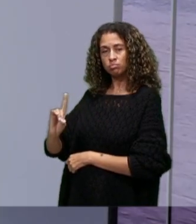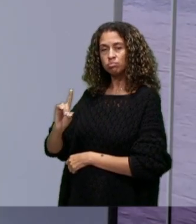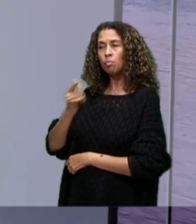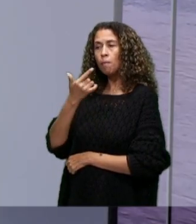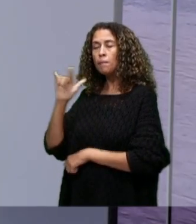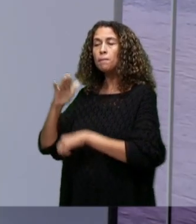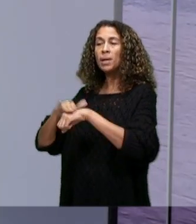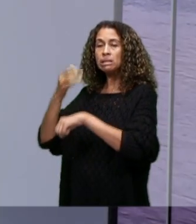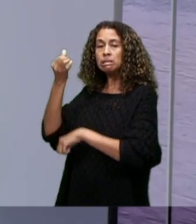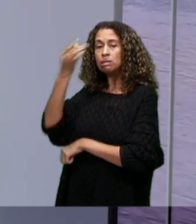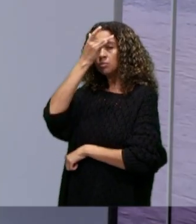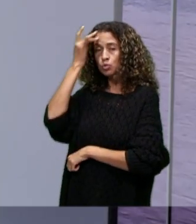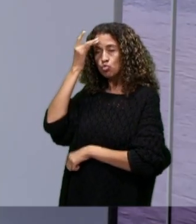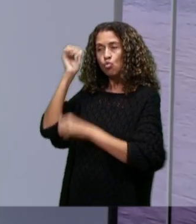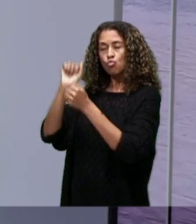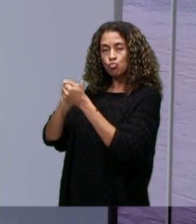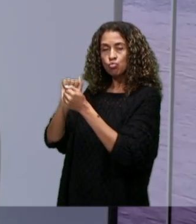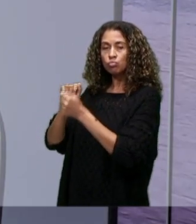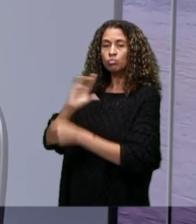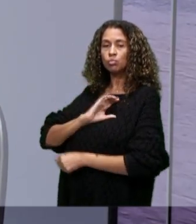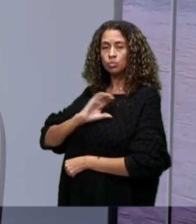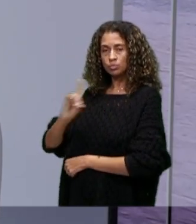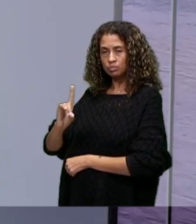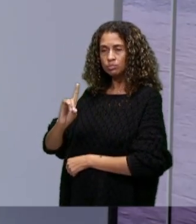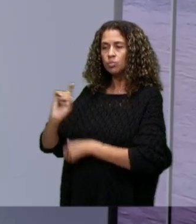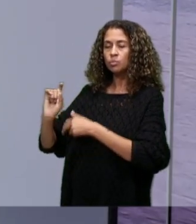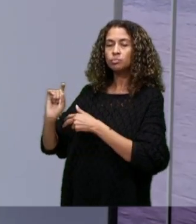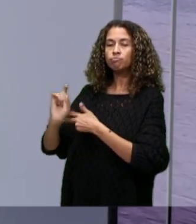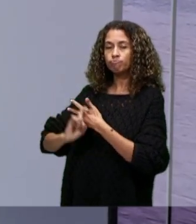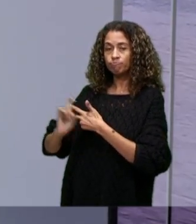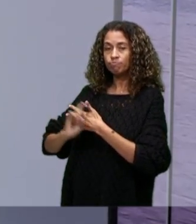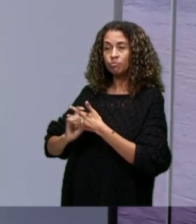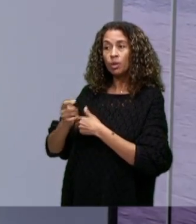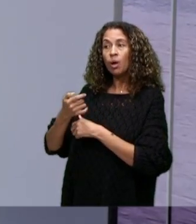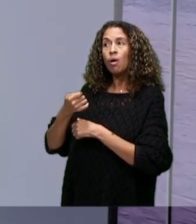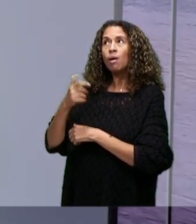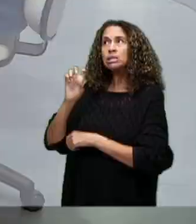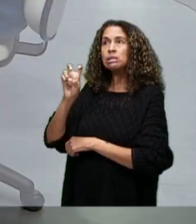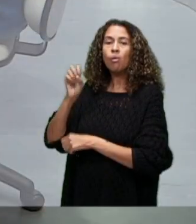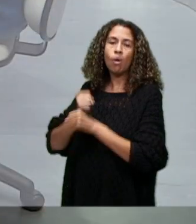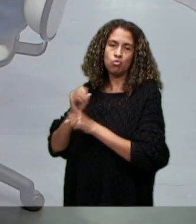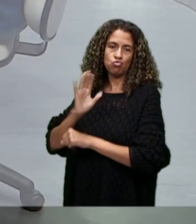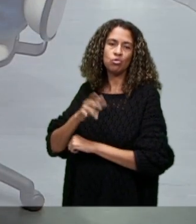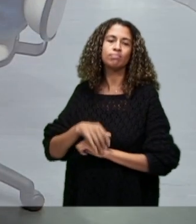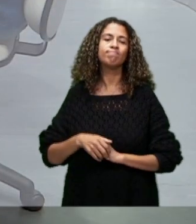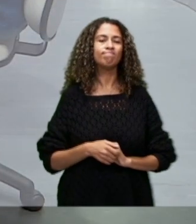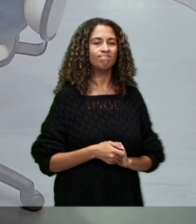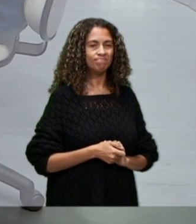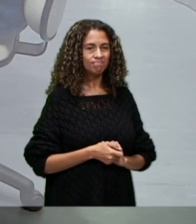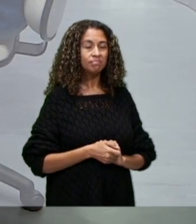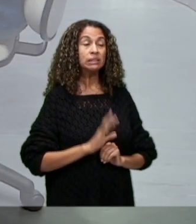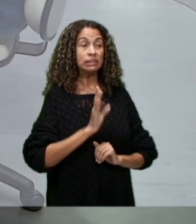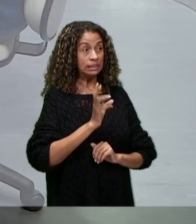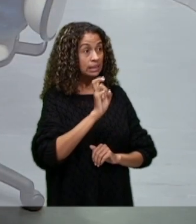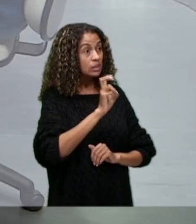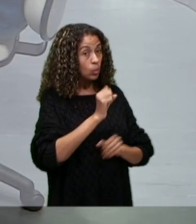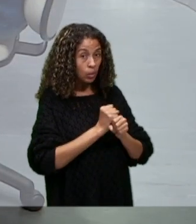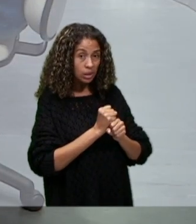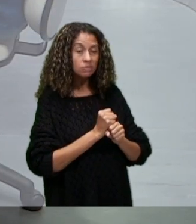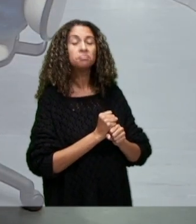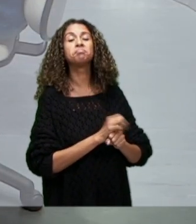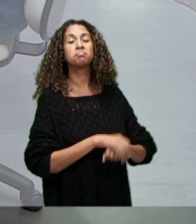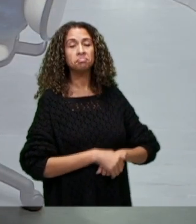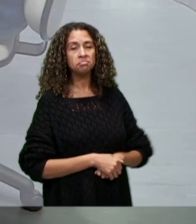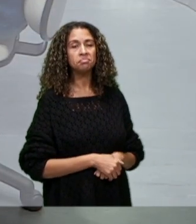6 pessoas, e estou na coordenação executiva já indo para o 5º ano. Já no 5º ano.